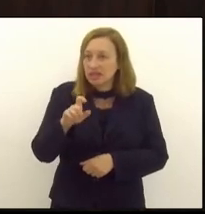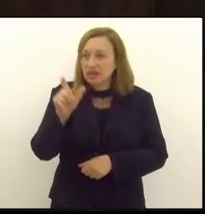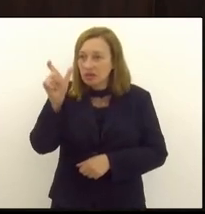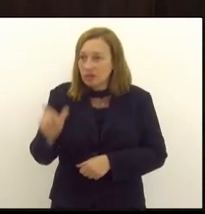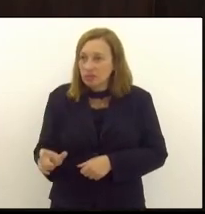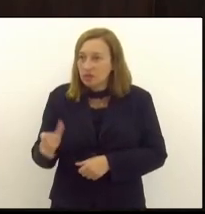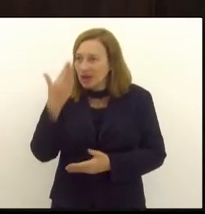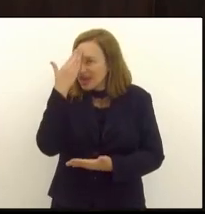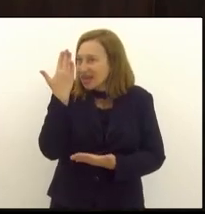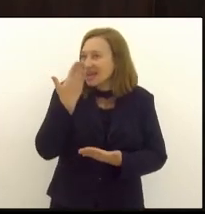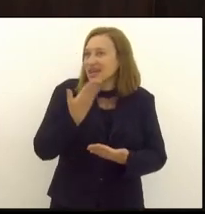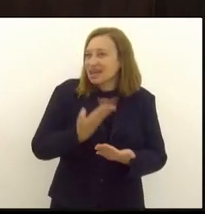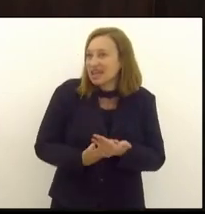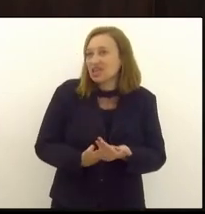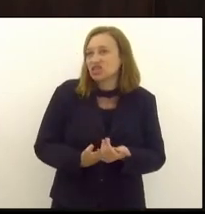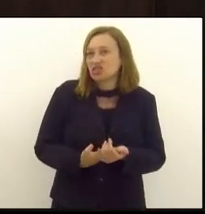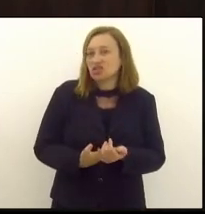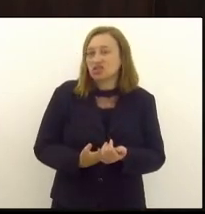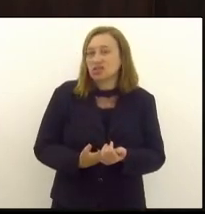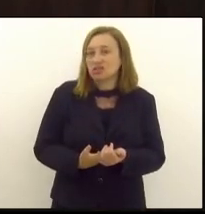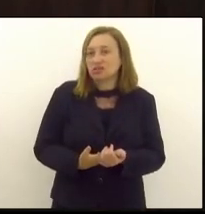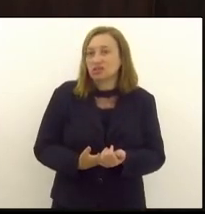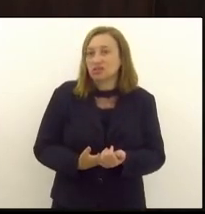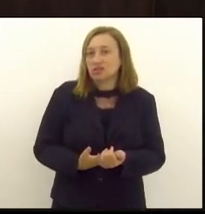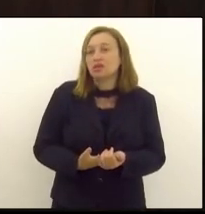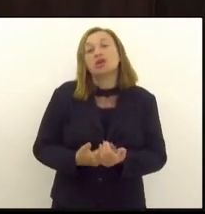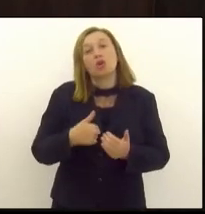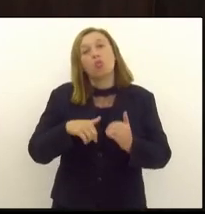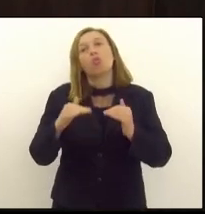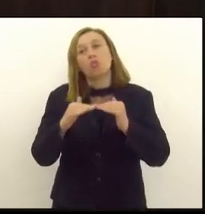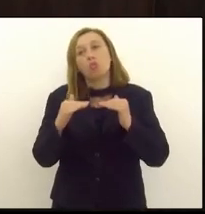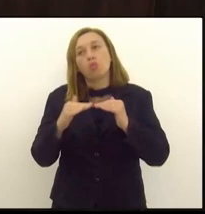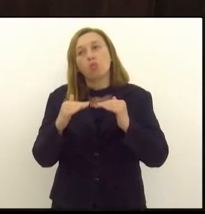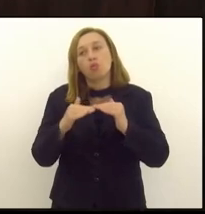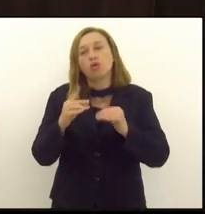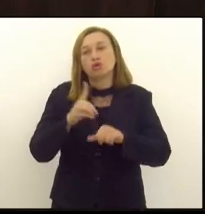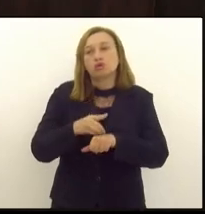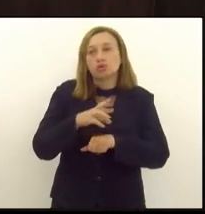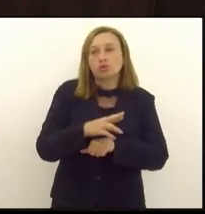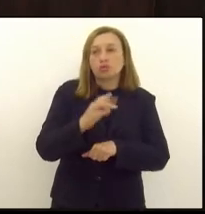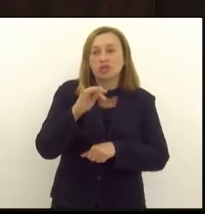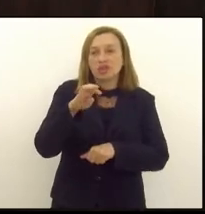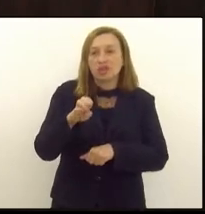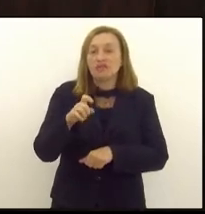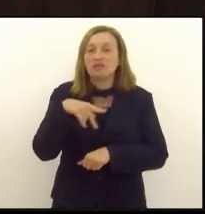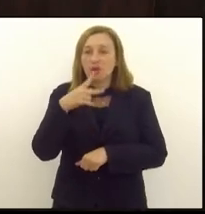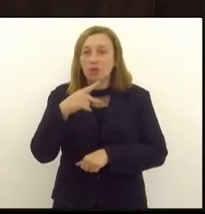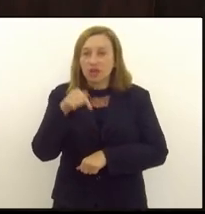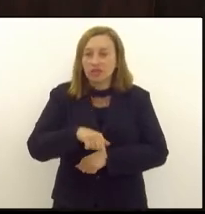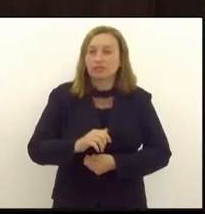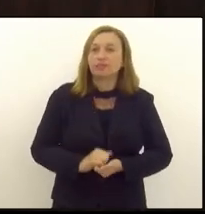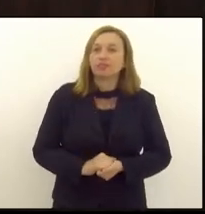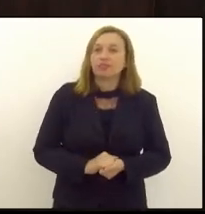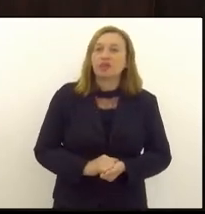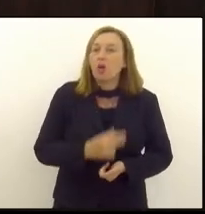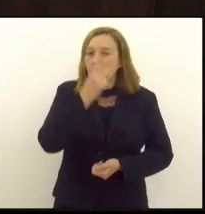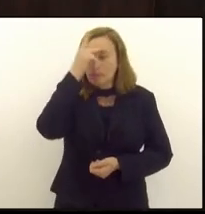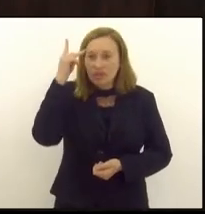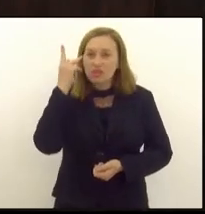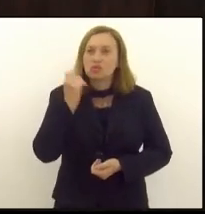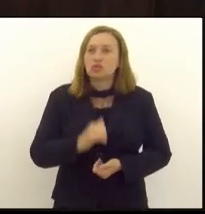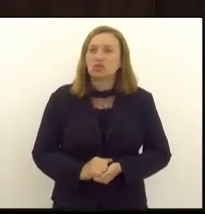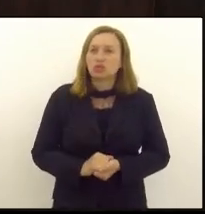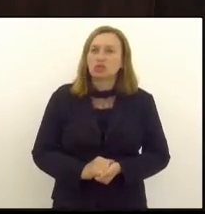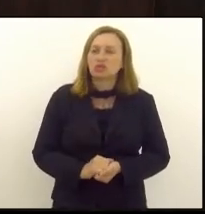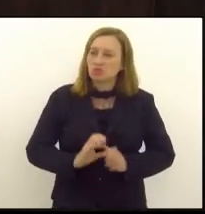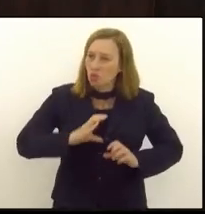que acredita, e eu sou assim plenamente de acordo com o que o doutor Berthier colocou aqui. Ela é uma pessoa de